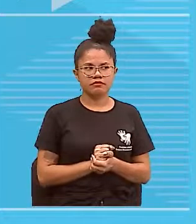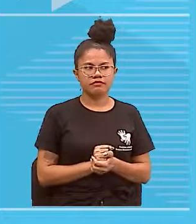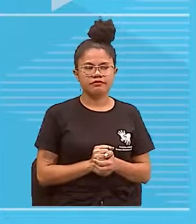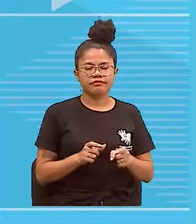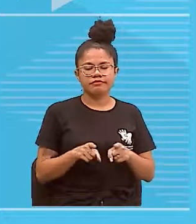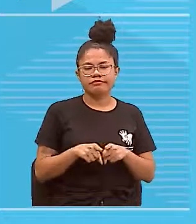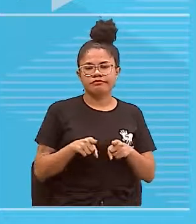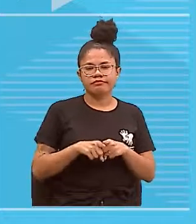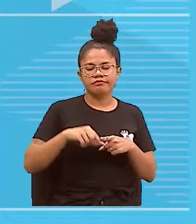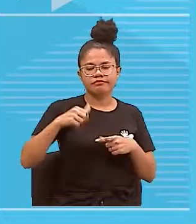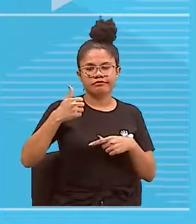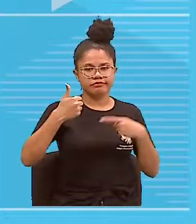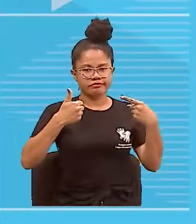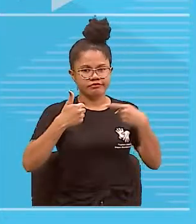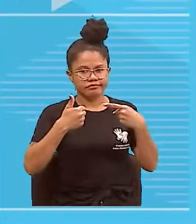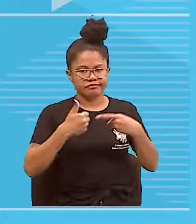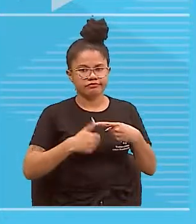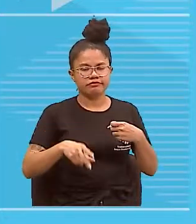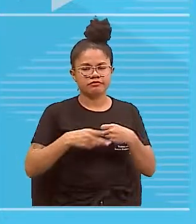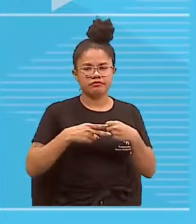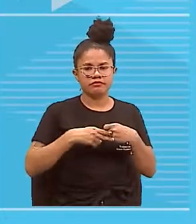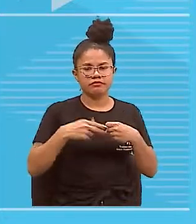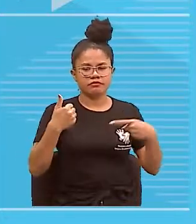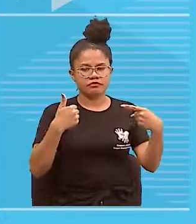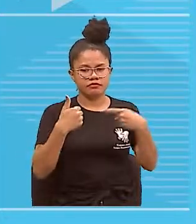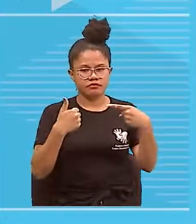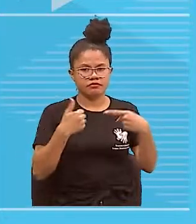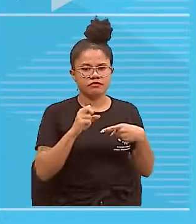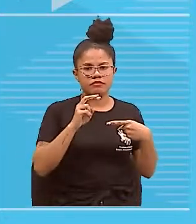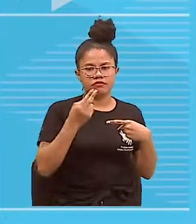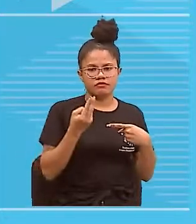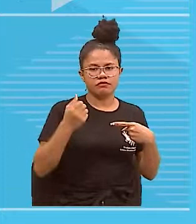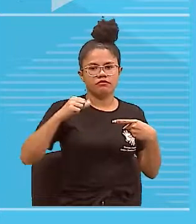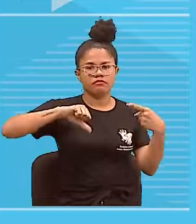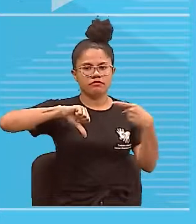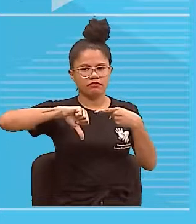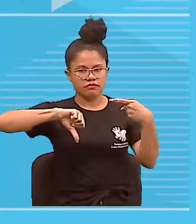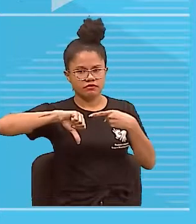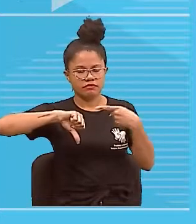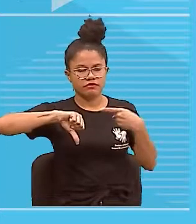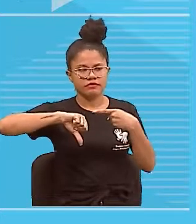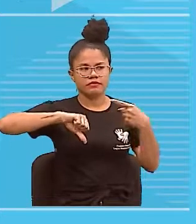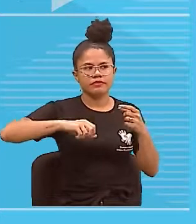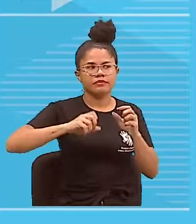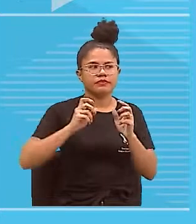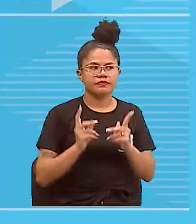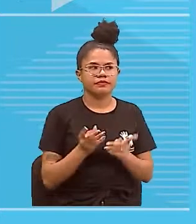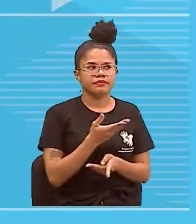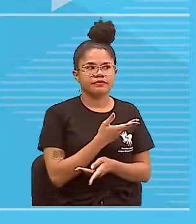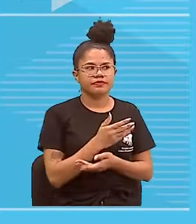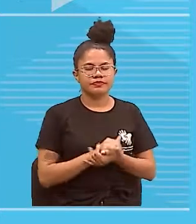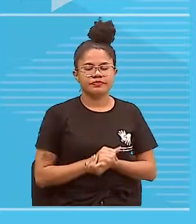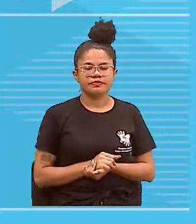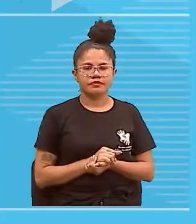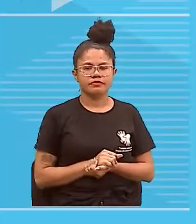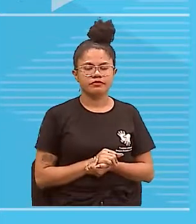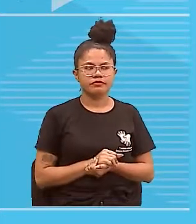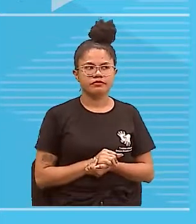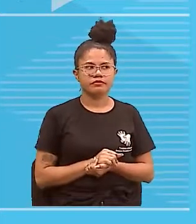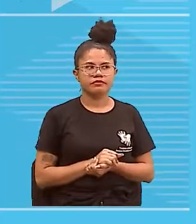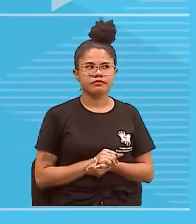afirmativo Achei um conteúdo interessante para gente falar tá